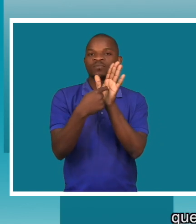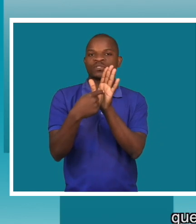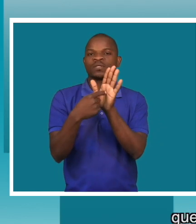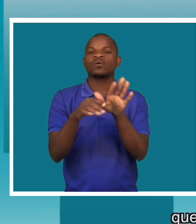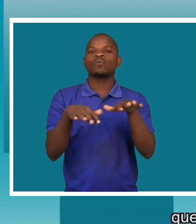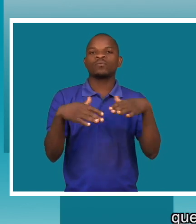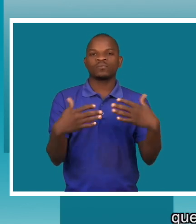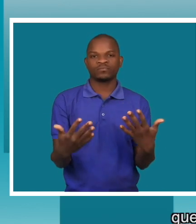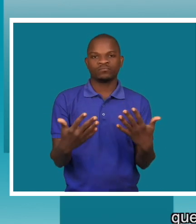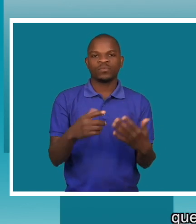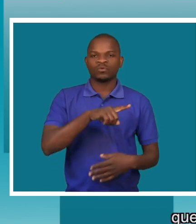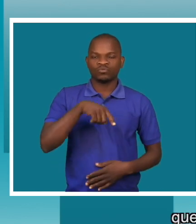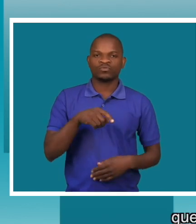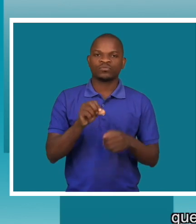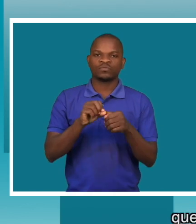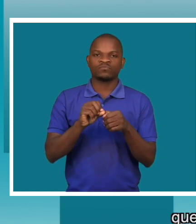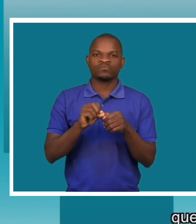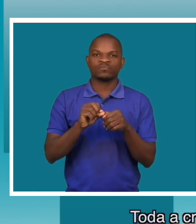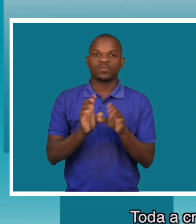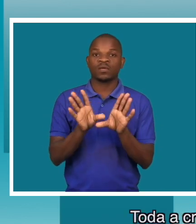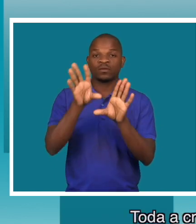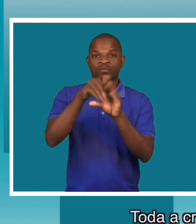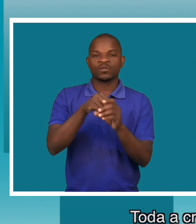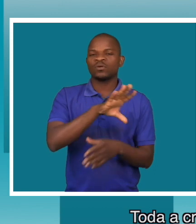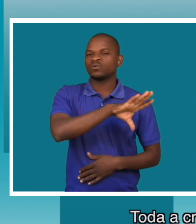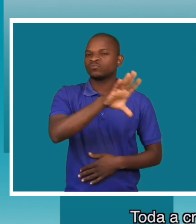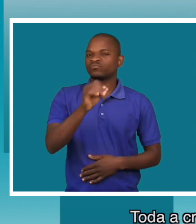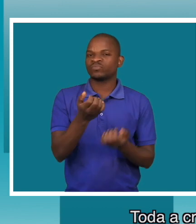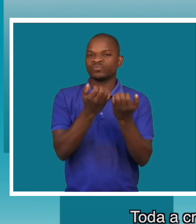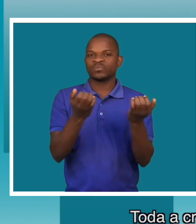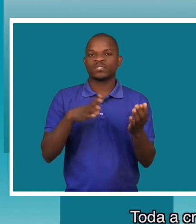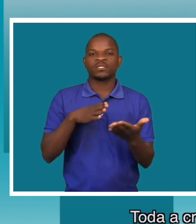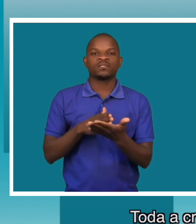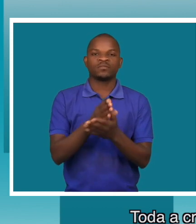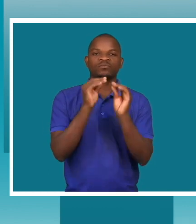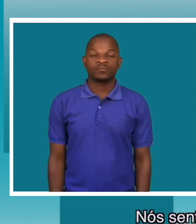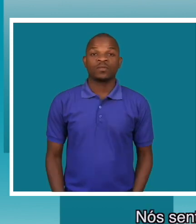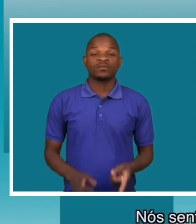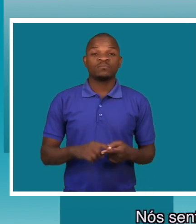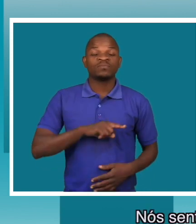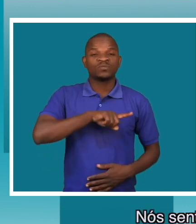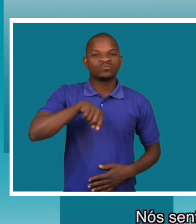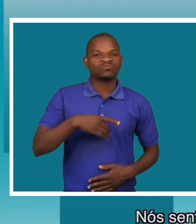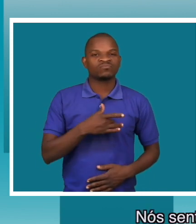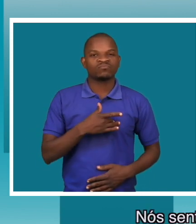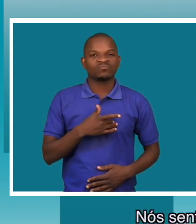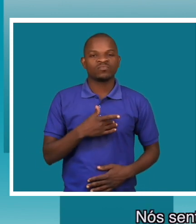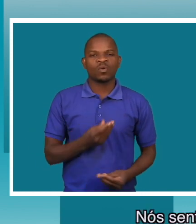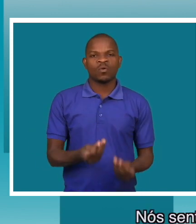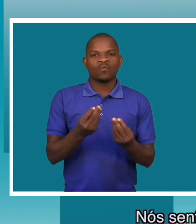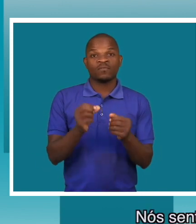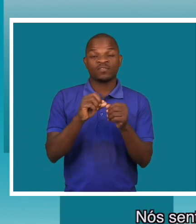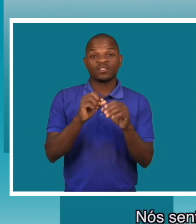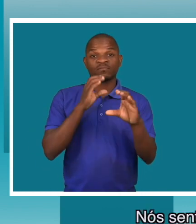claramente que estamos a fazer uma inclusão onde toda criança tem direito à própria educação. Nós sentimos que uma das melhores